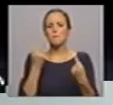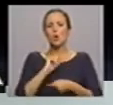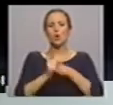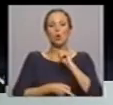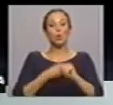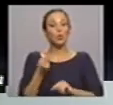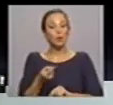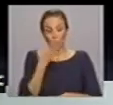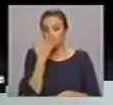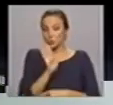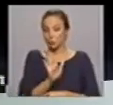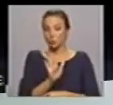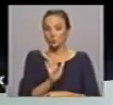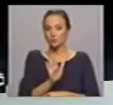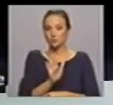que